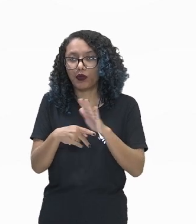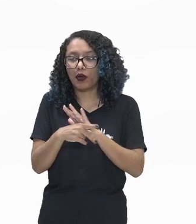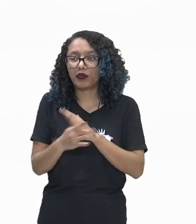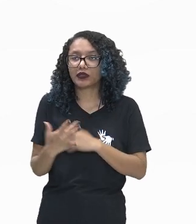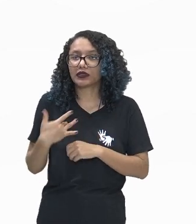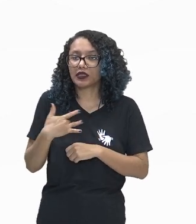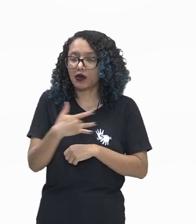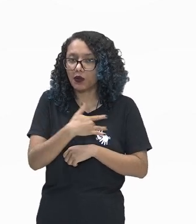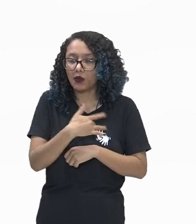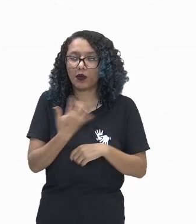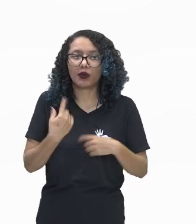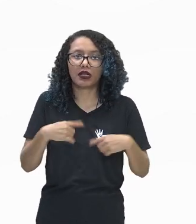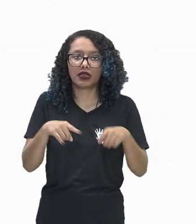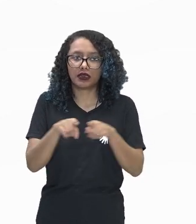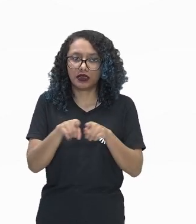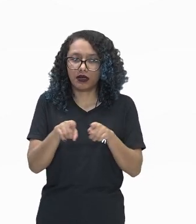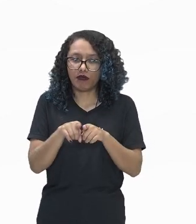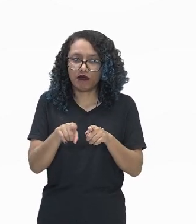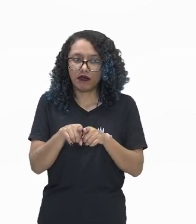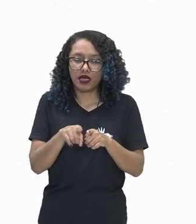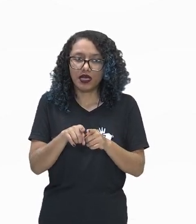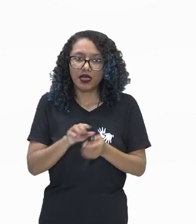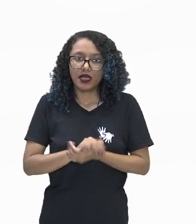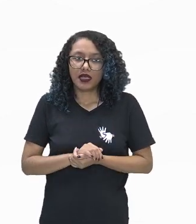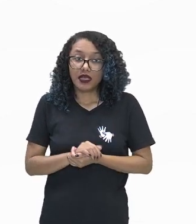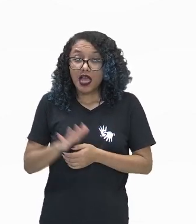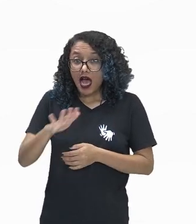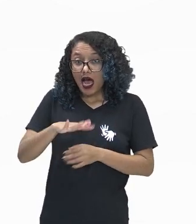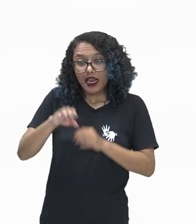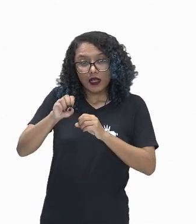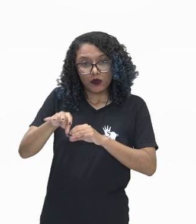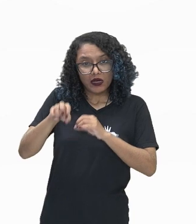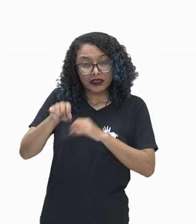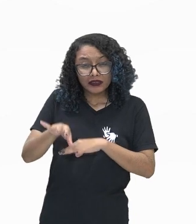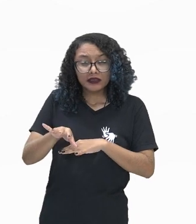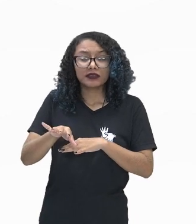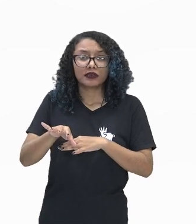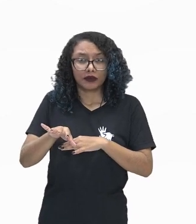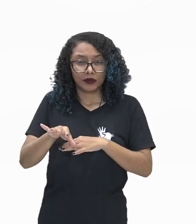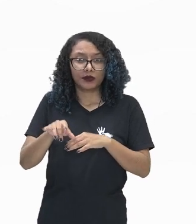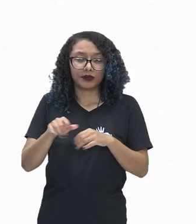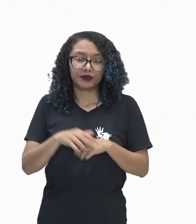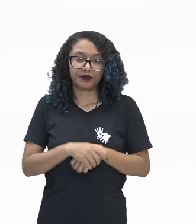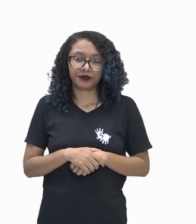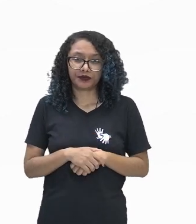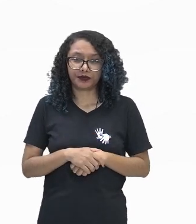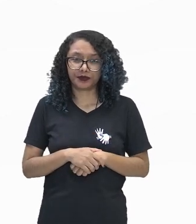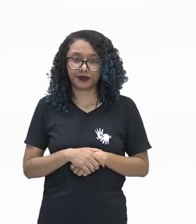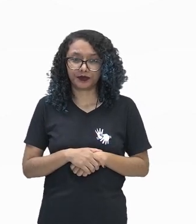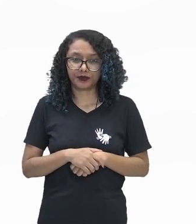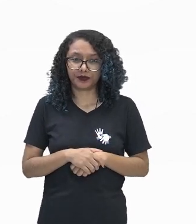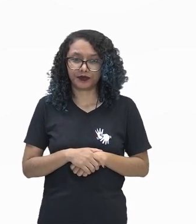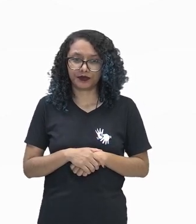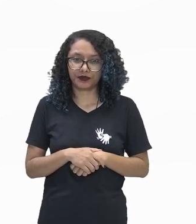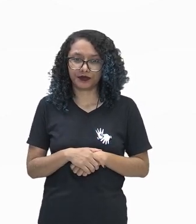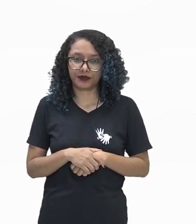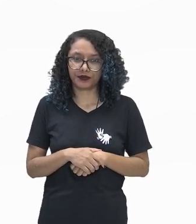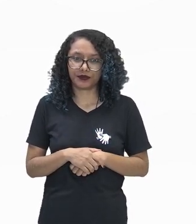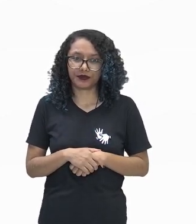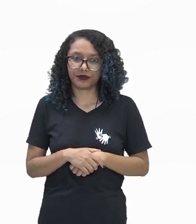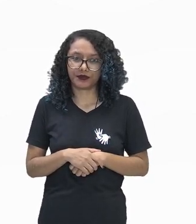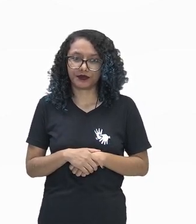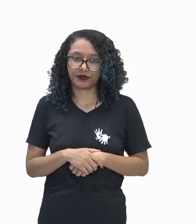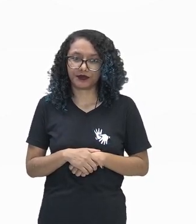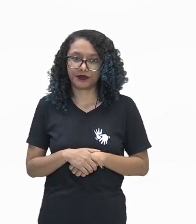a instituição, no caso da educação, da saúde, os poderes que tem numa sociedade,